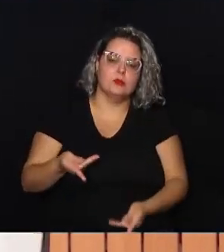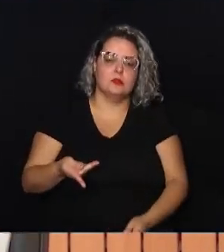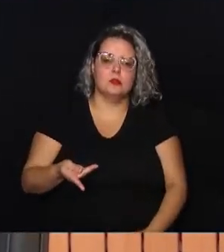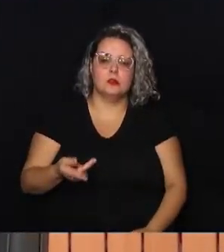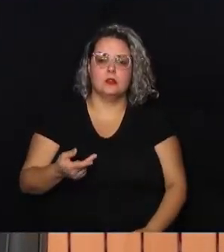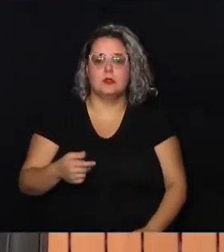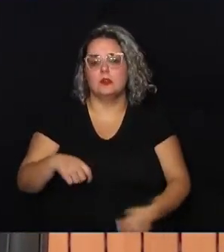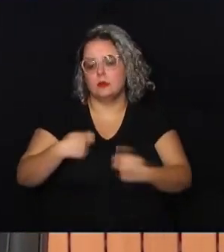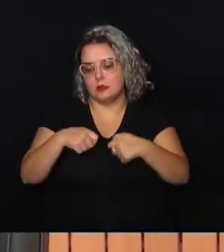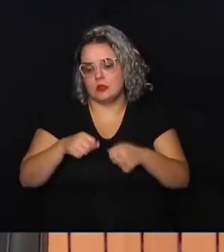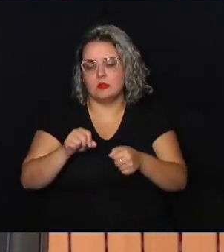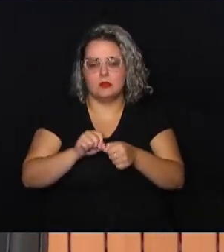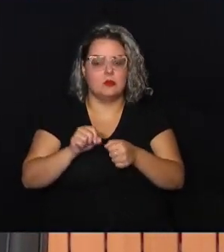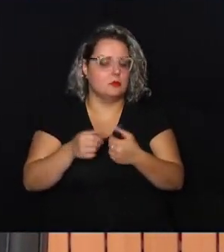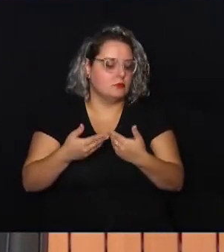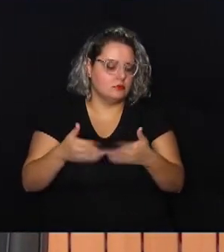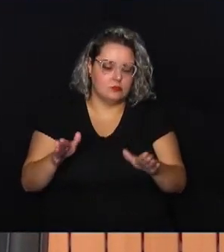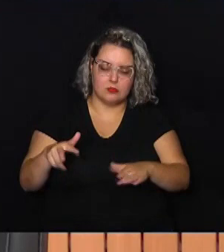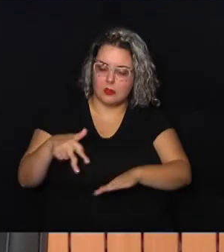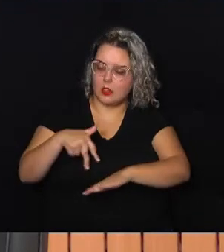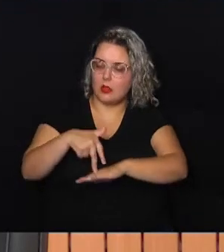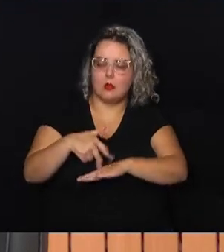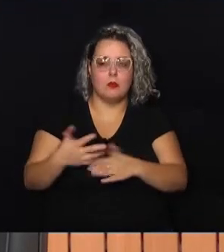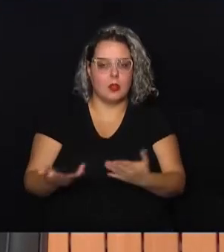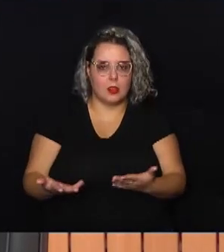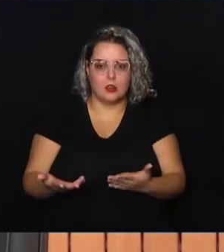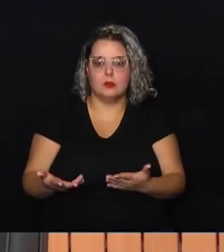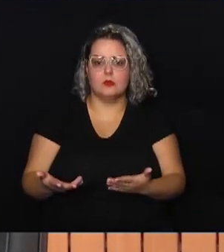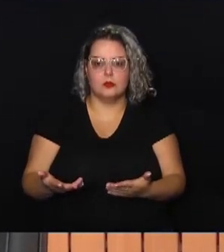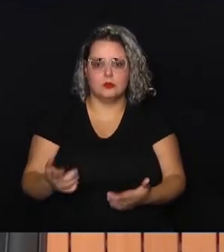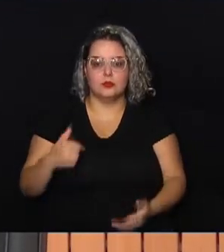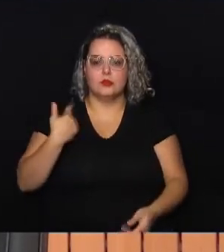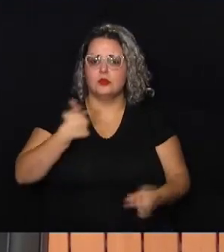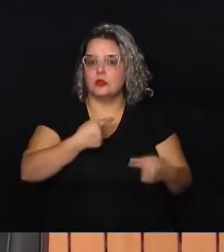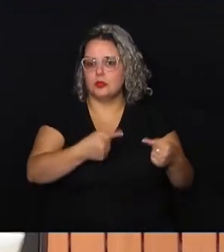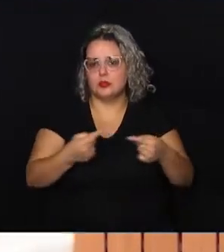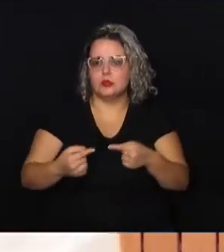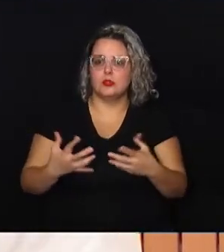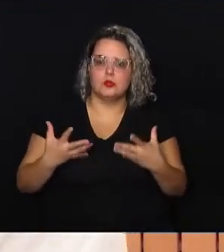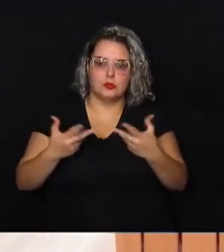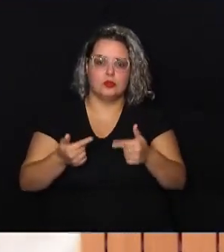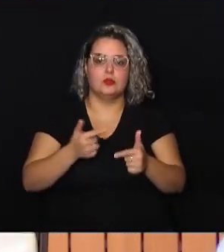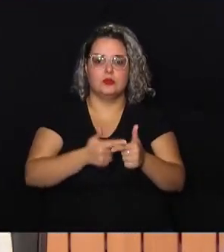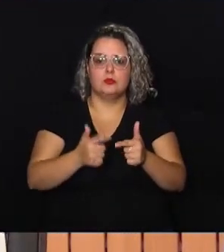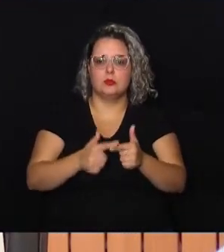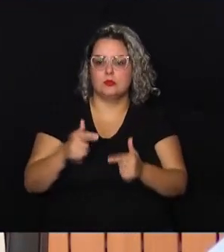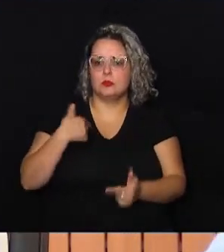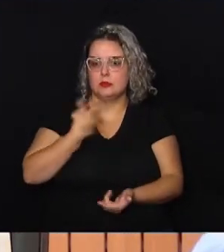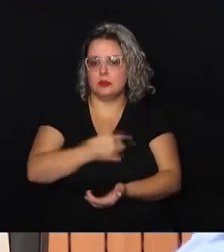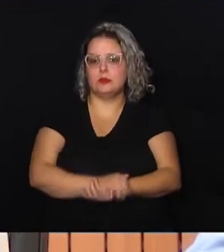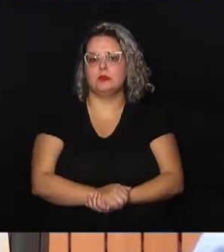tinha que fazer, estou à disposição aí da gente discutir todos os nossos problemas.